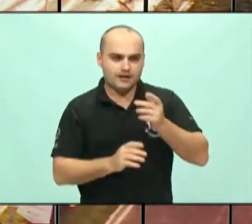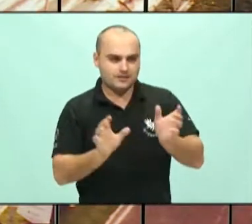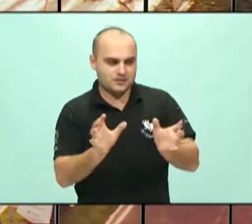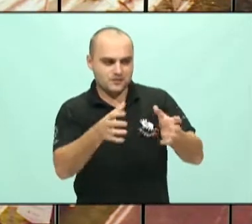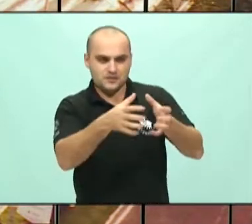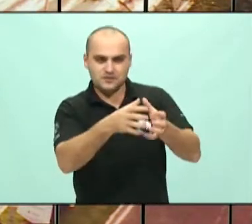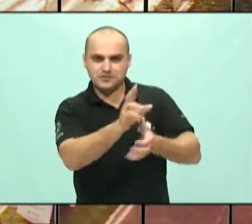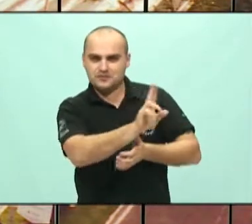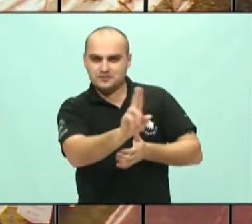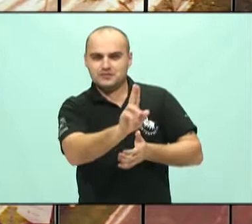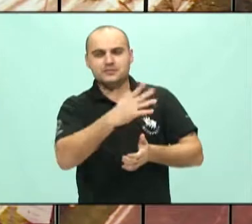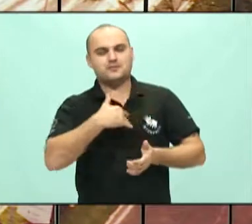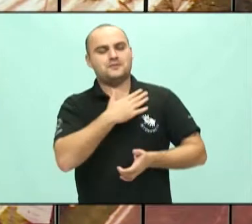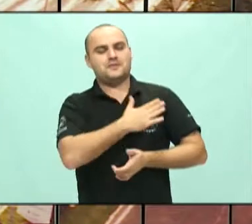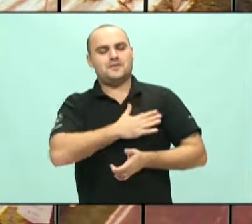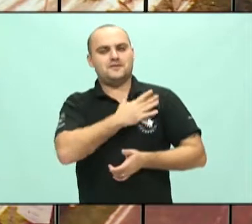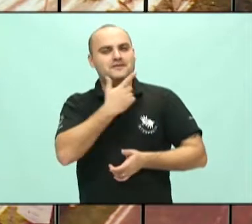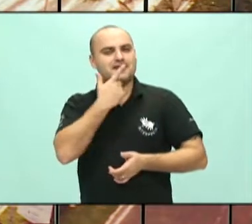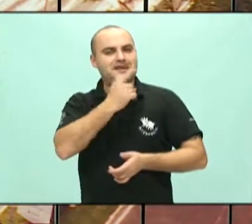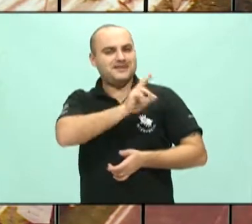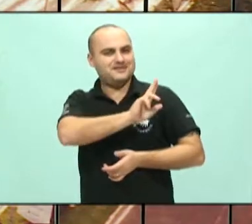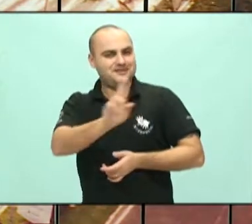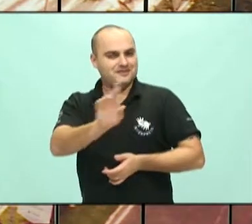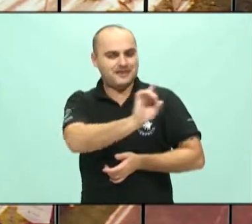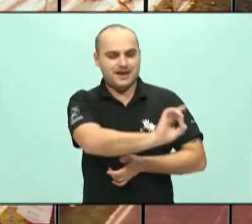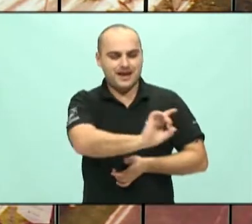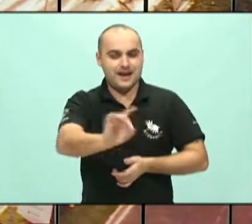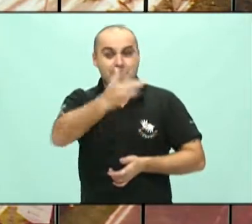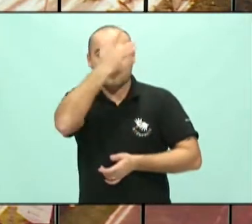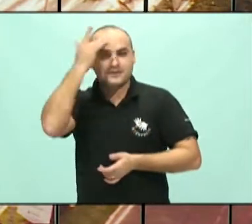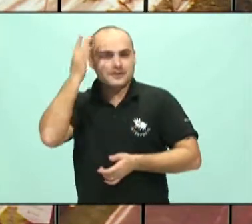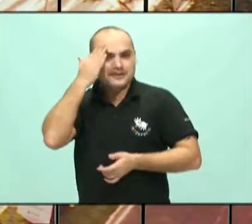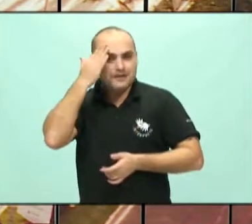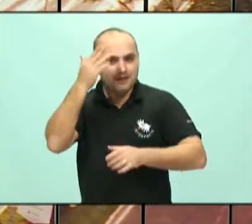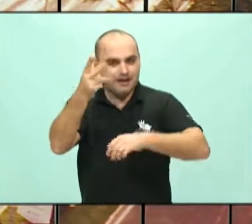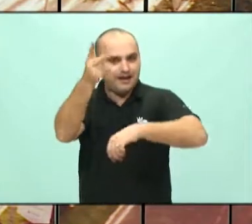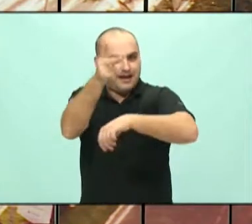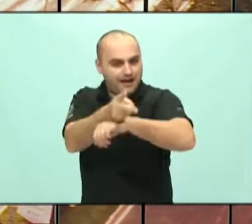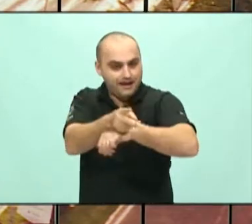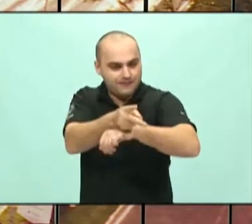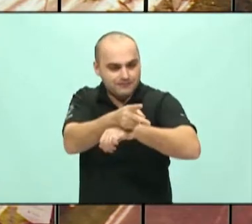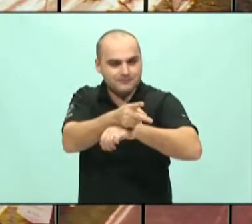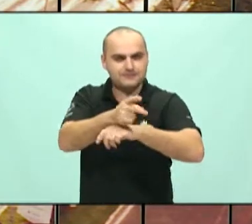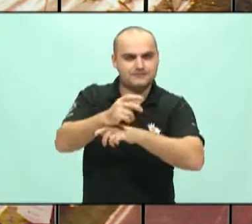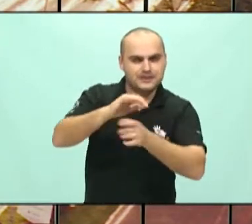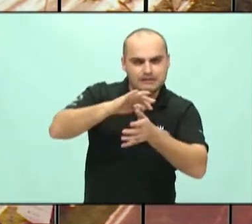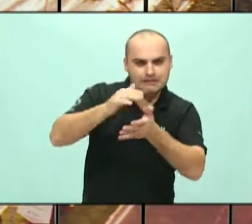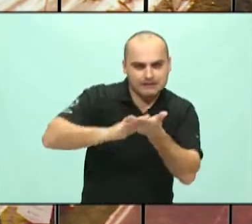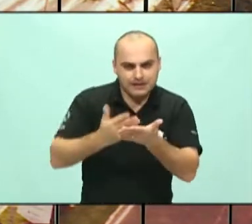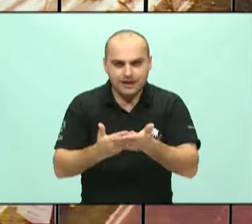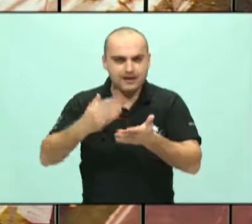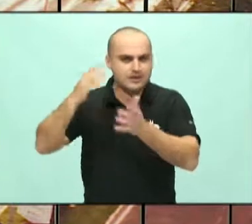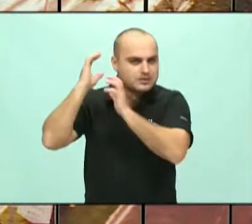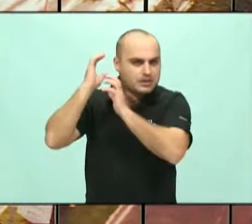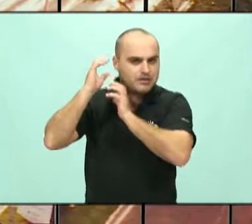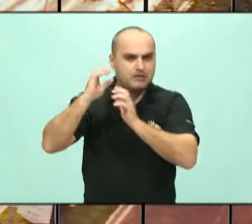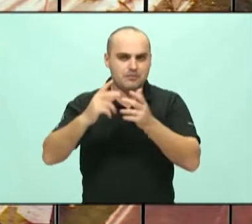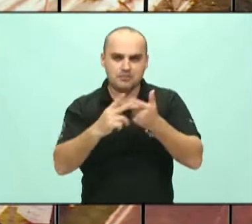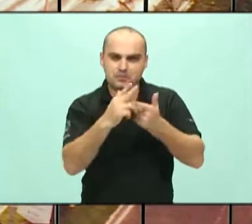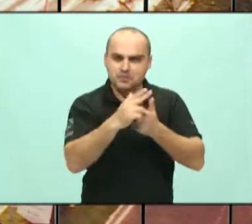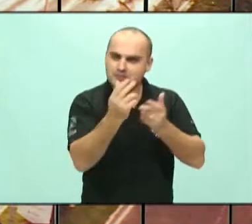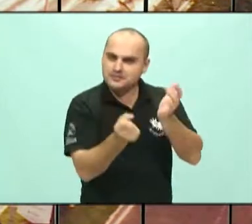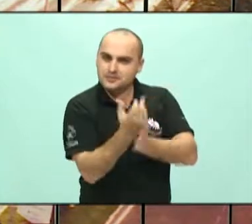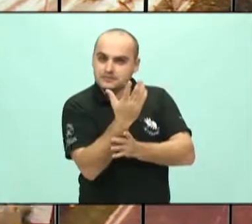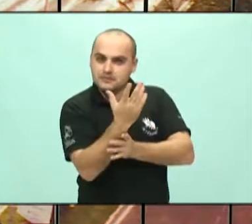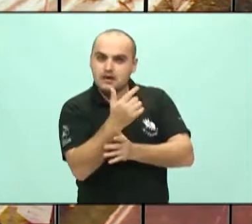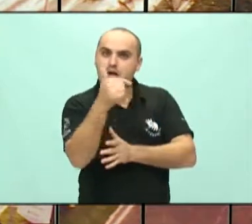de trabalho aqui, que são essas pessoas que ficam atrás das câmeras aqui, mas são eles que fazem com que a nossa imagem chegue Sem